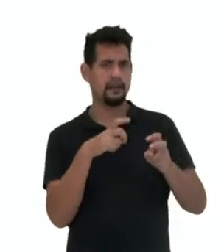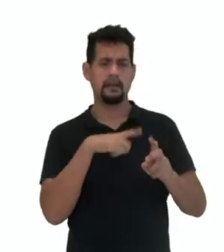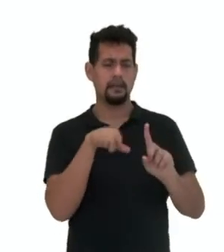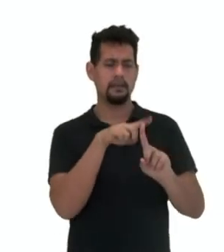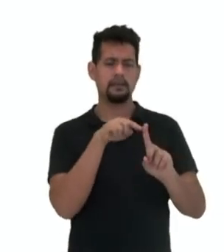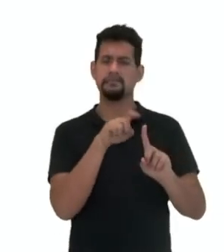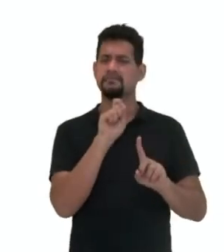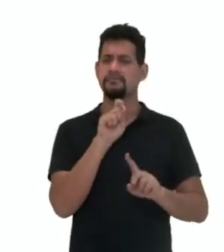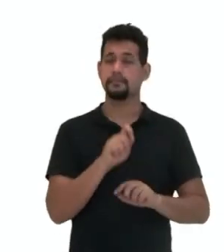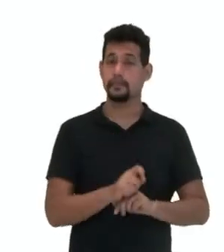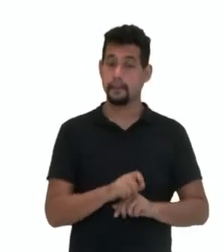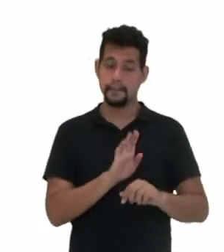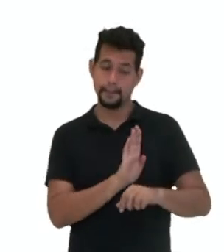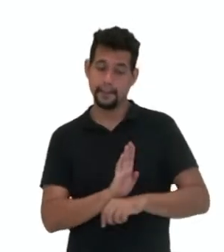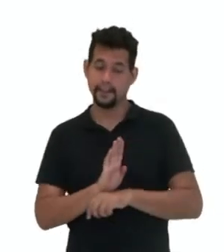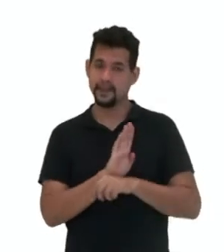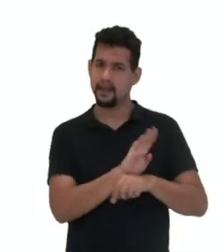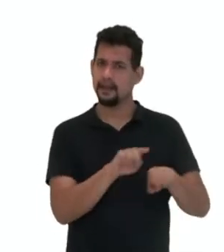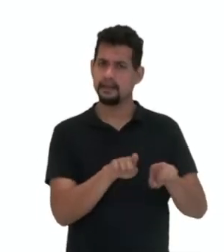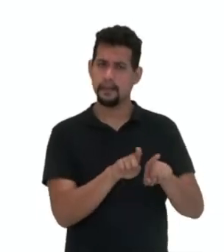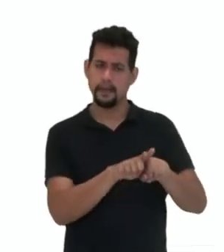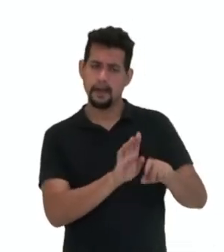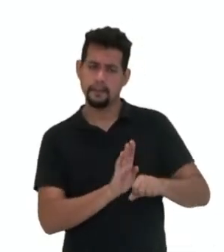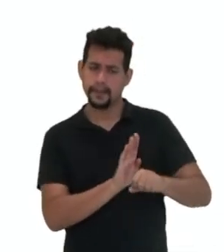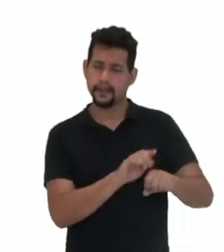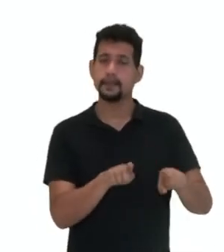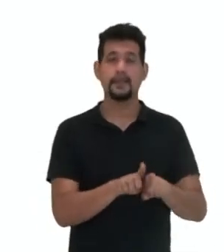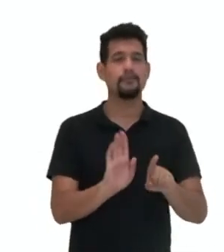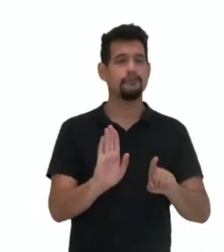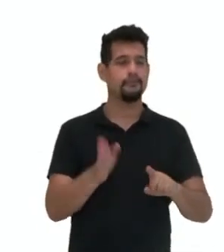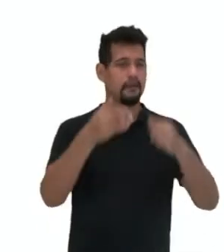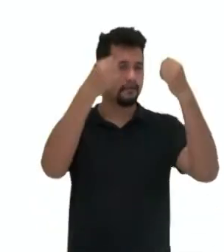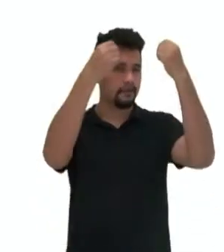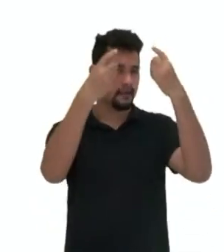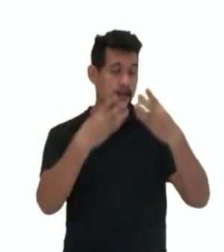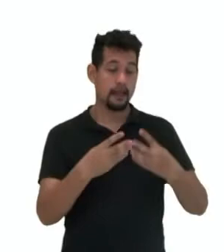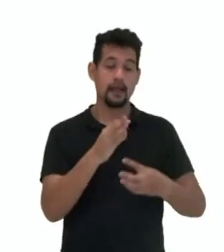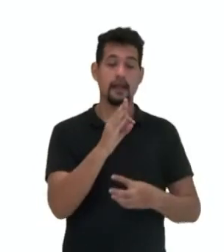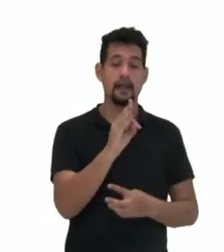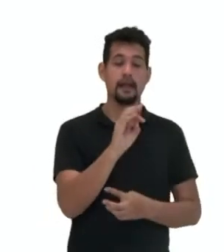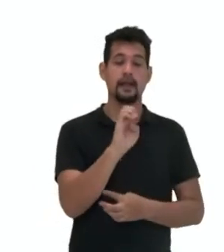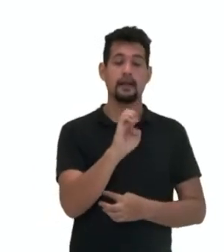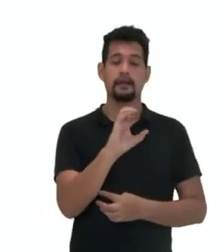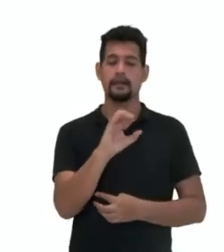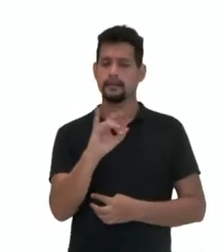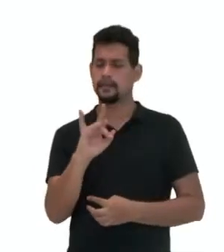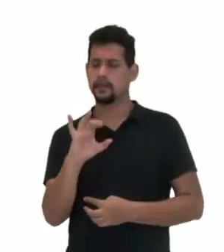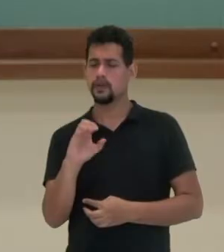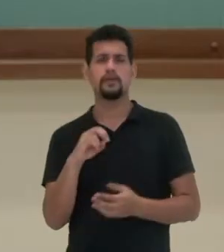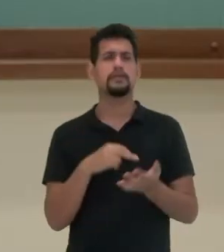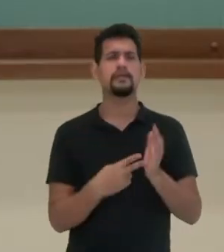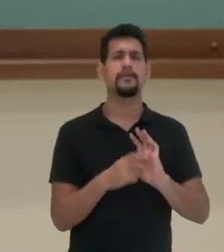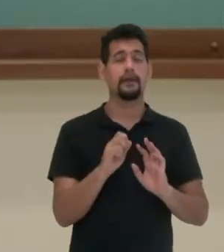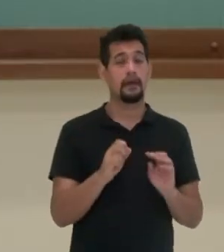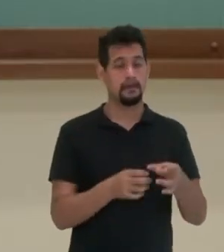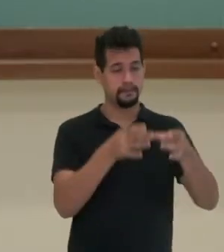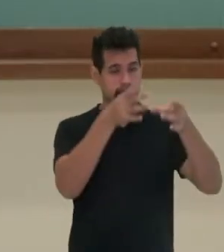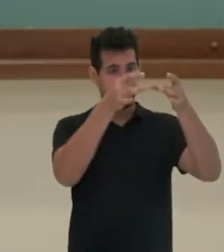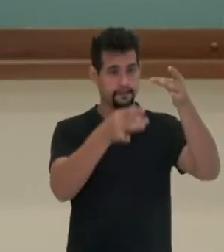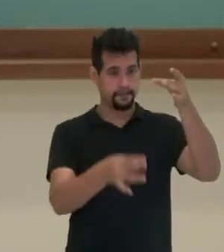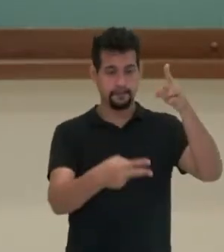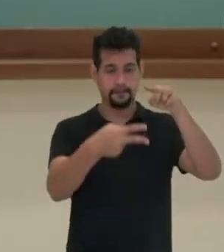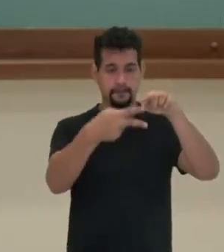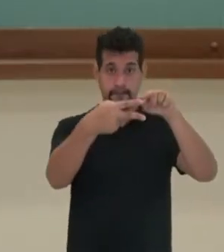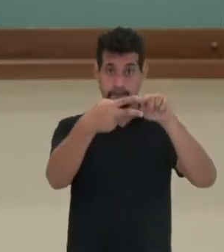função também de auxiliar na defesa. Então, como eu falei, o tecido conjuntivo propriamente dito pode ser classificado em 2